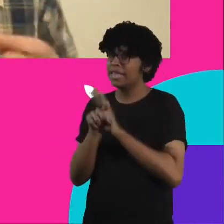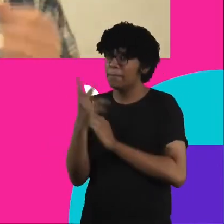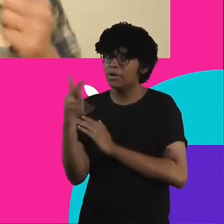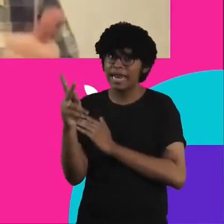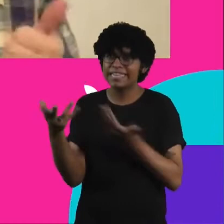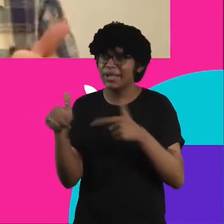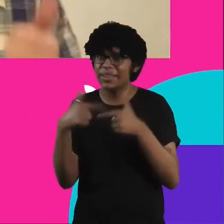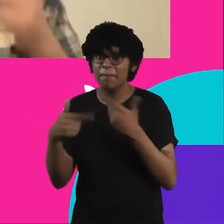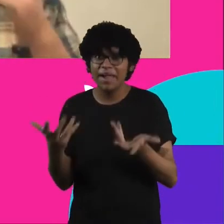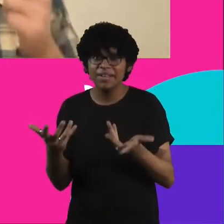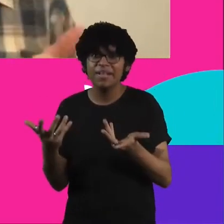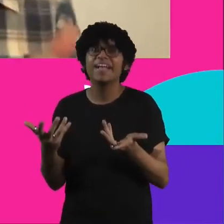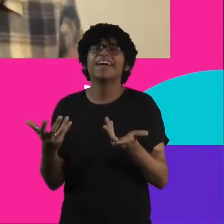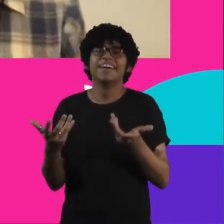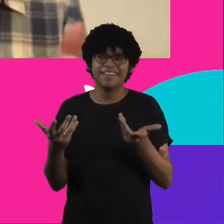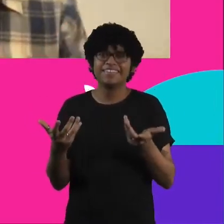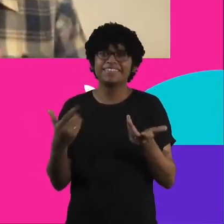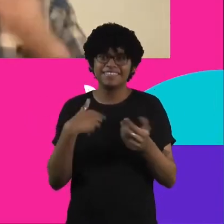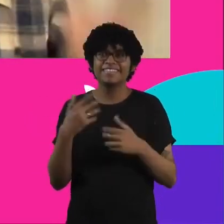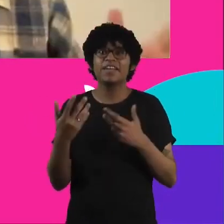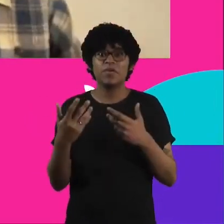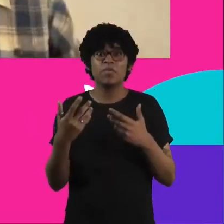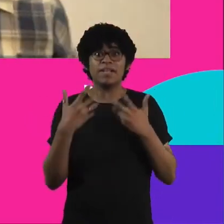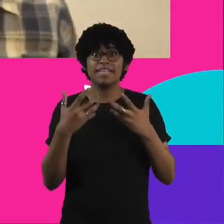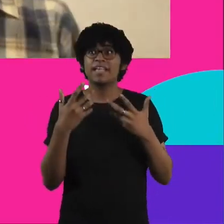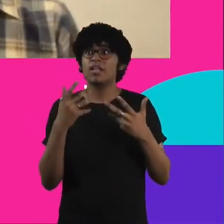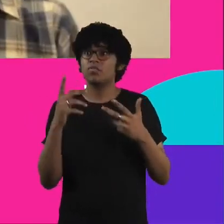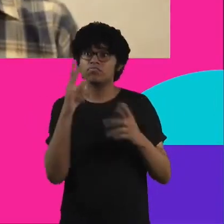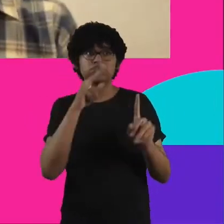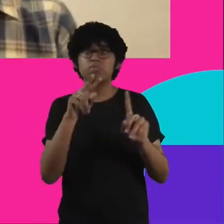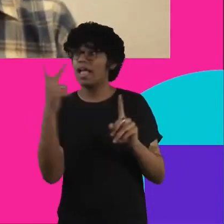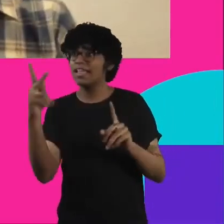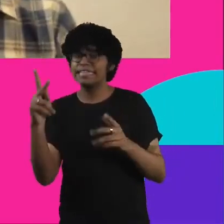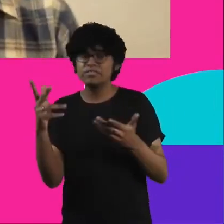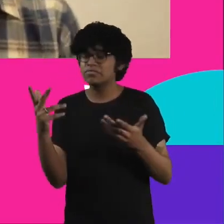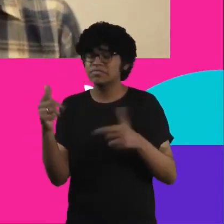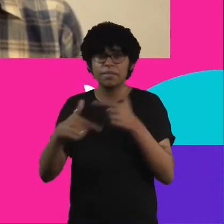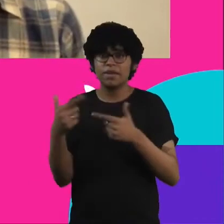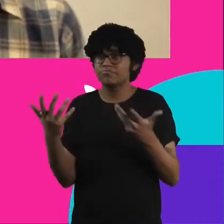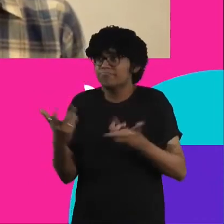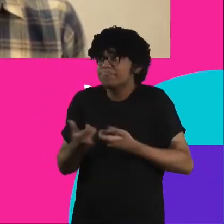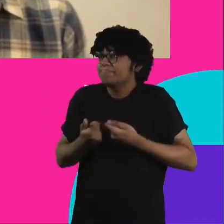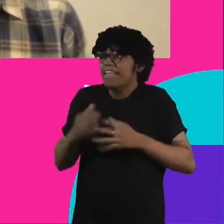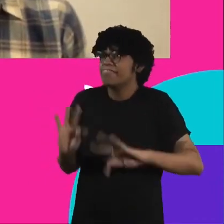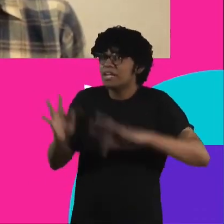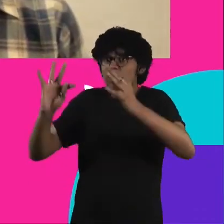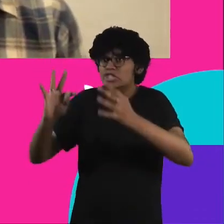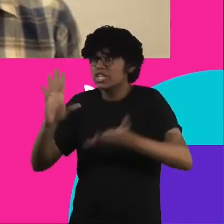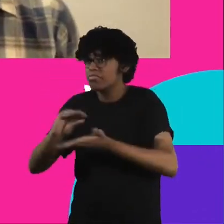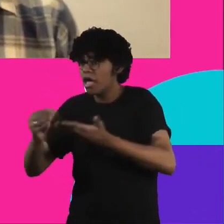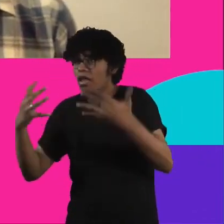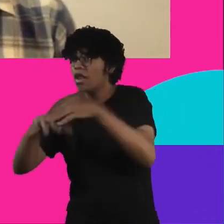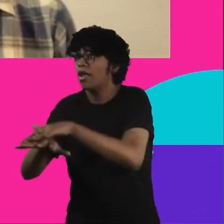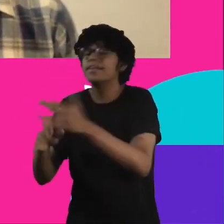está me entrevistando, porque eu queria saber de você também. Eu incentivo as pessoas eu encorajaria as pessoas a olhar o seu trabalho, porque o que você faz é